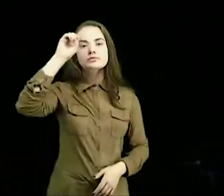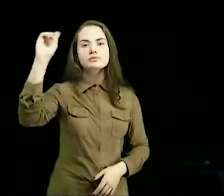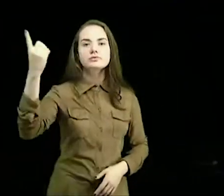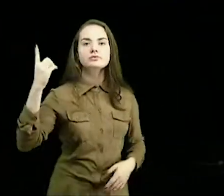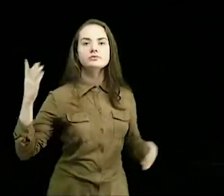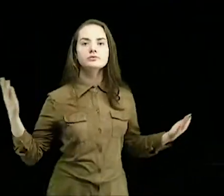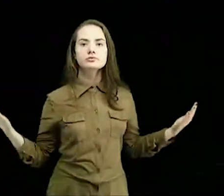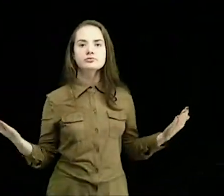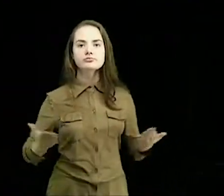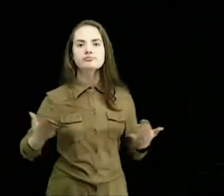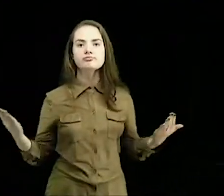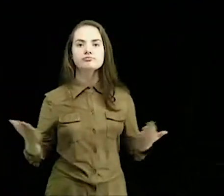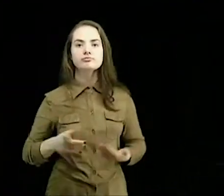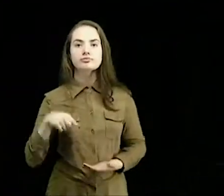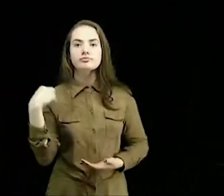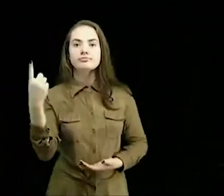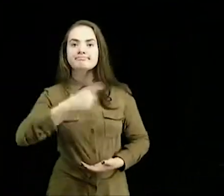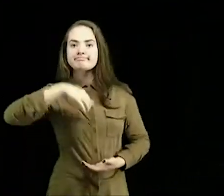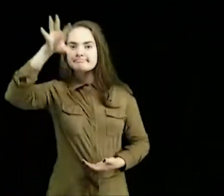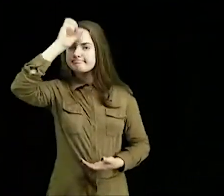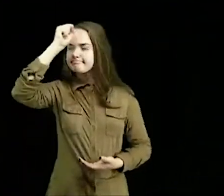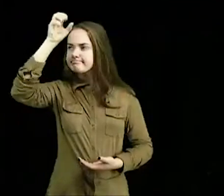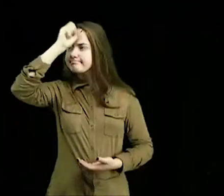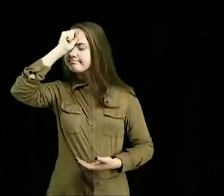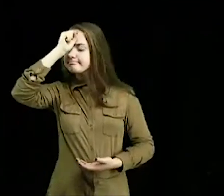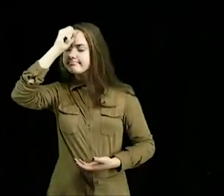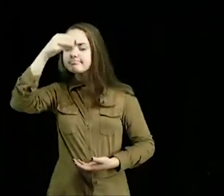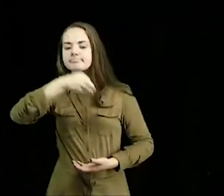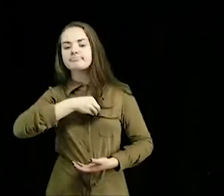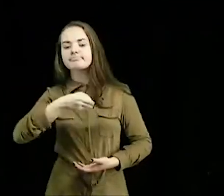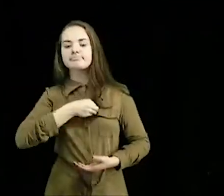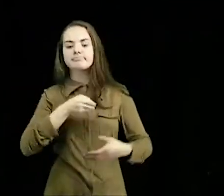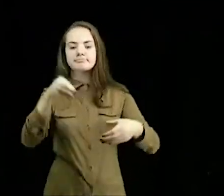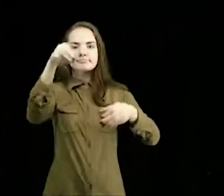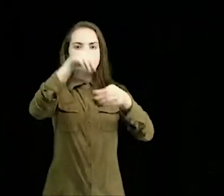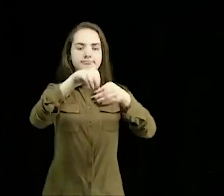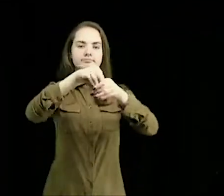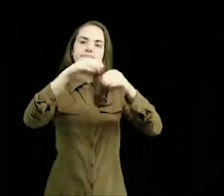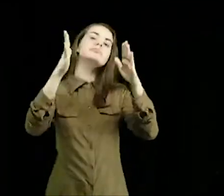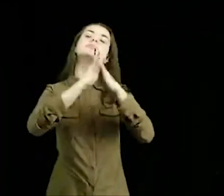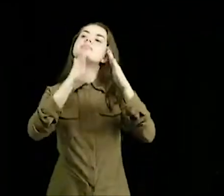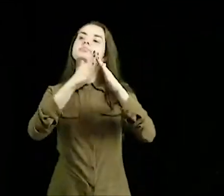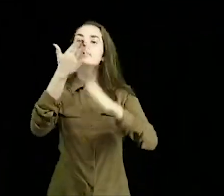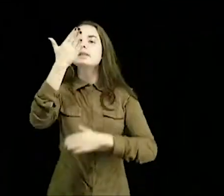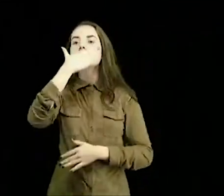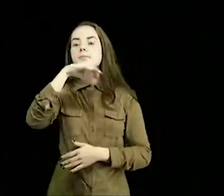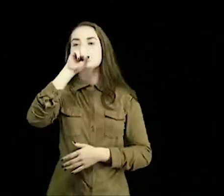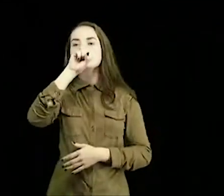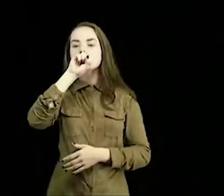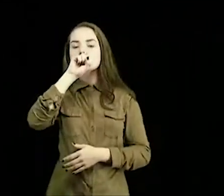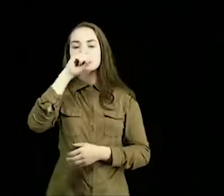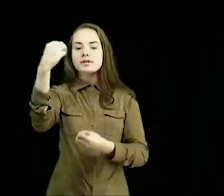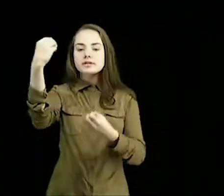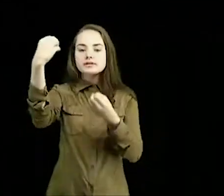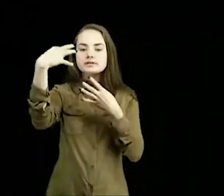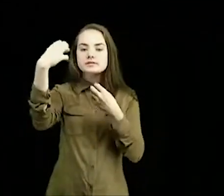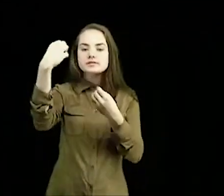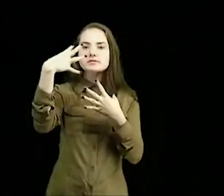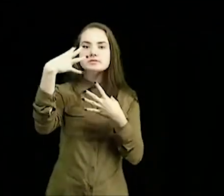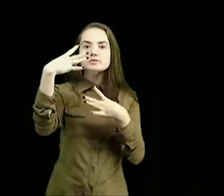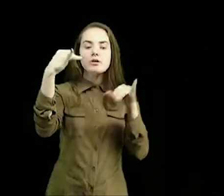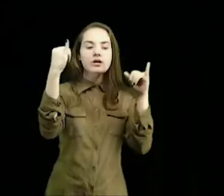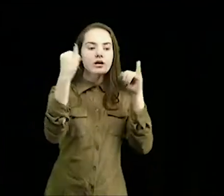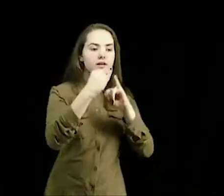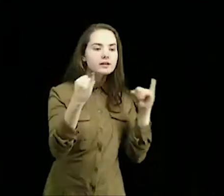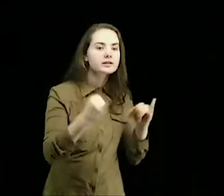Nós aprendemos a pecar em casa. Papai me ensinou a devoção num